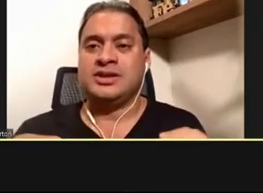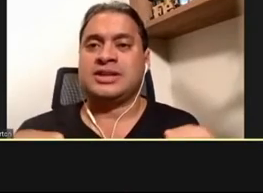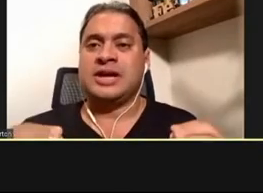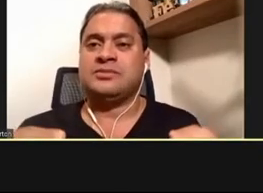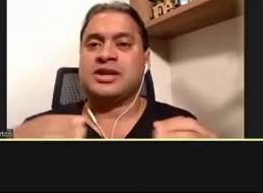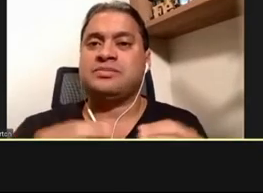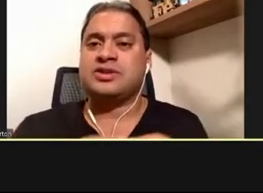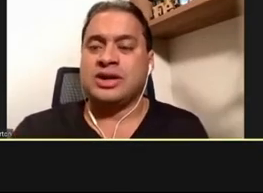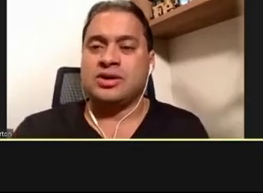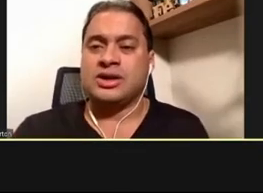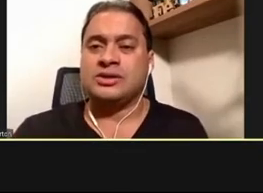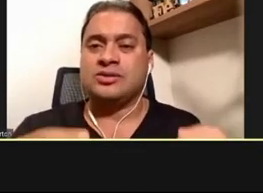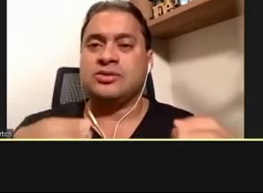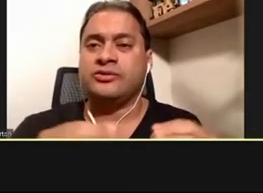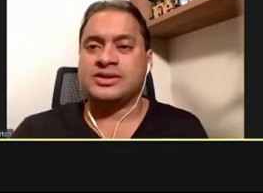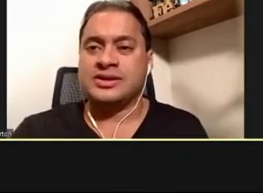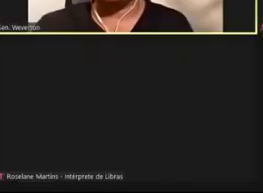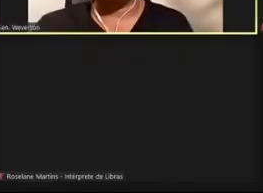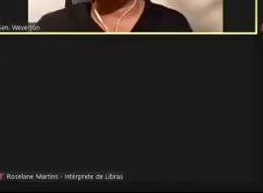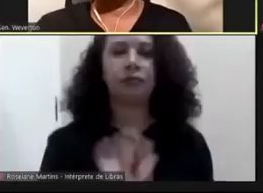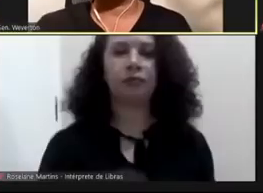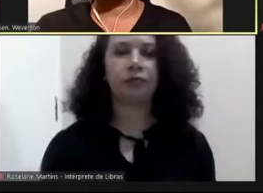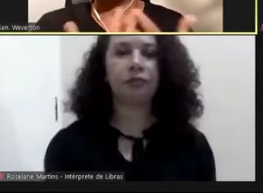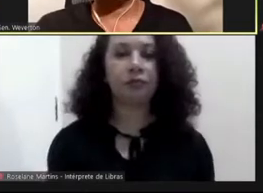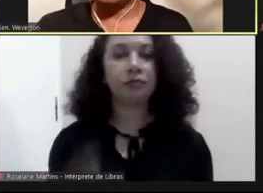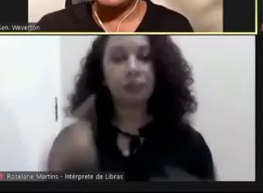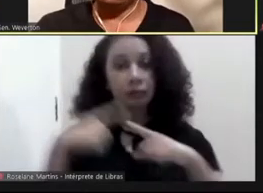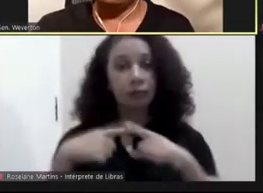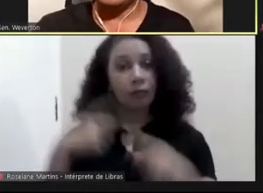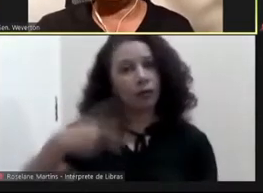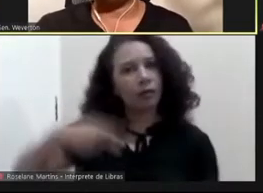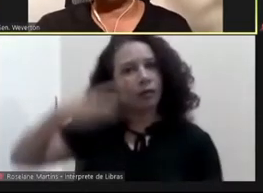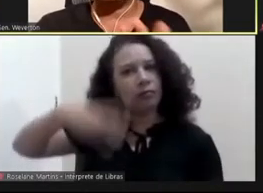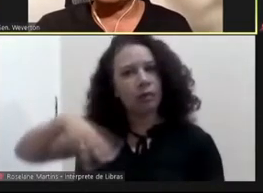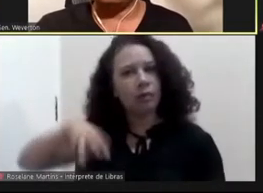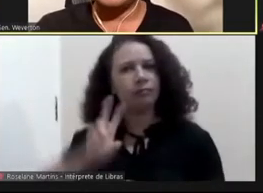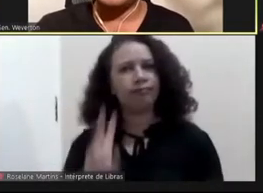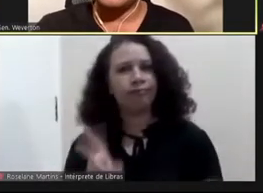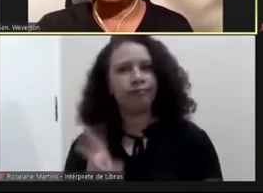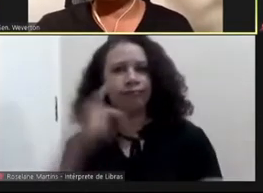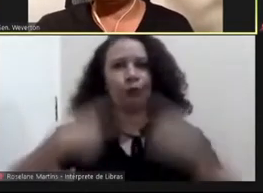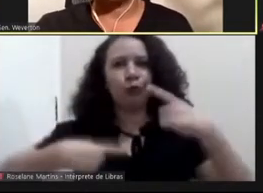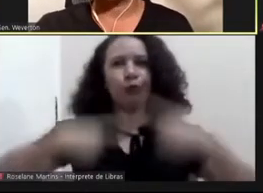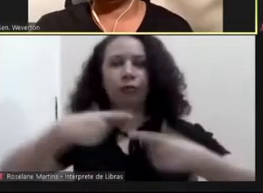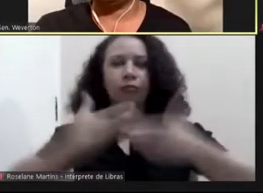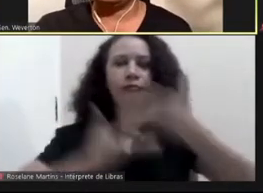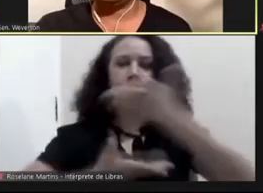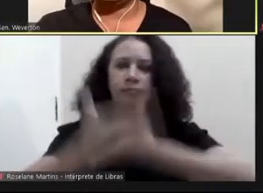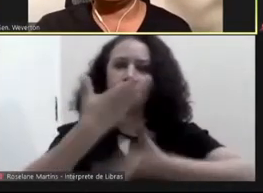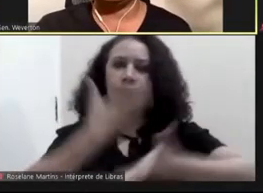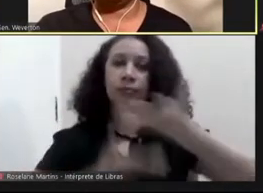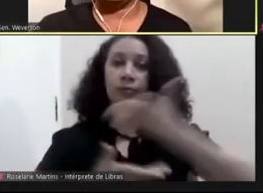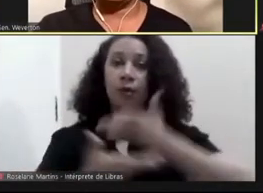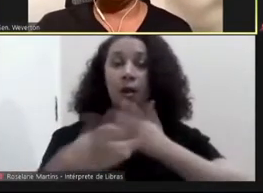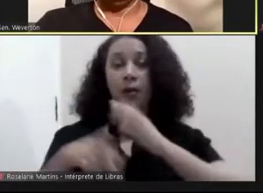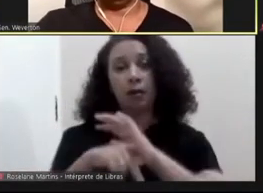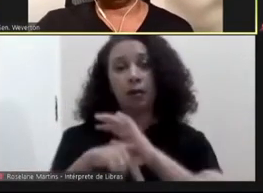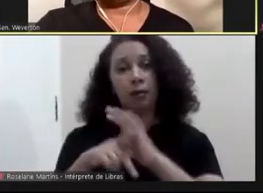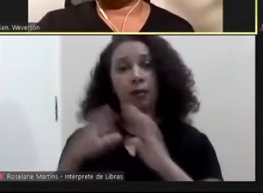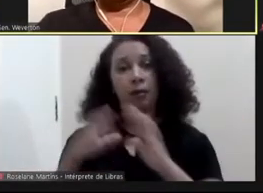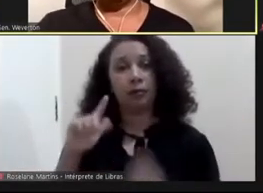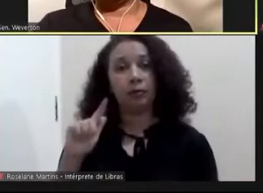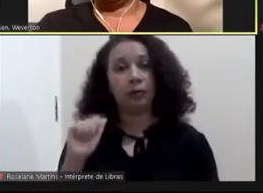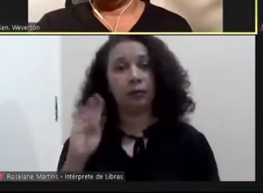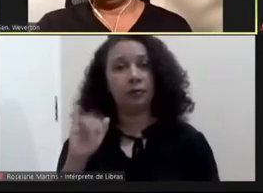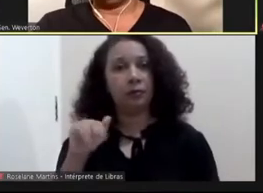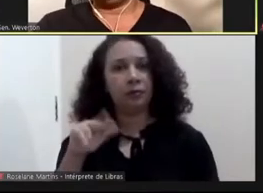conexão, estarmos sempre dialogando, conversando, estando com o gabinete aberto para a municipalidade e também para os movimentos sociais. Hoje